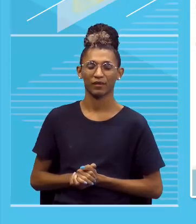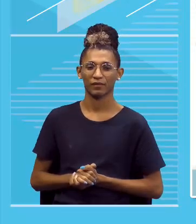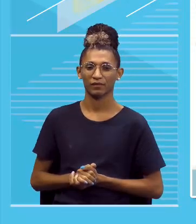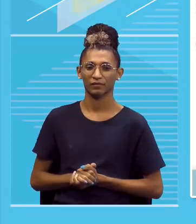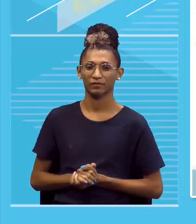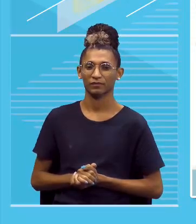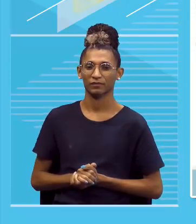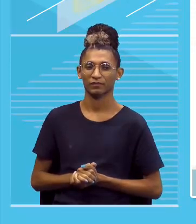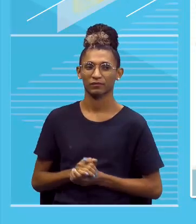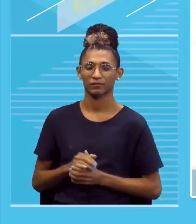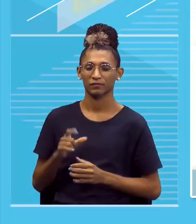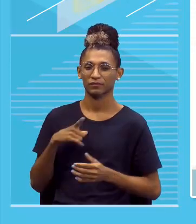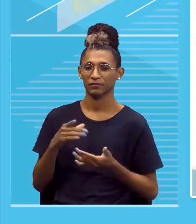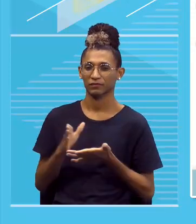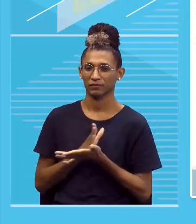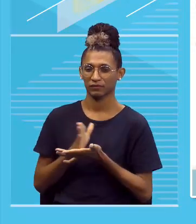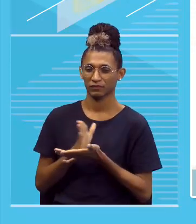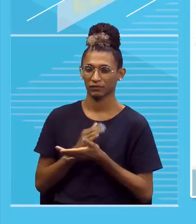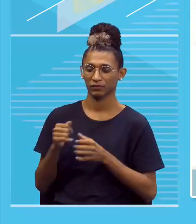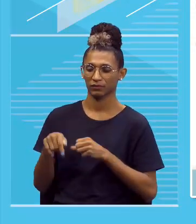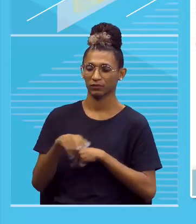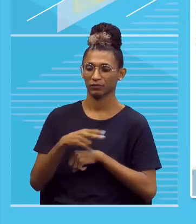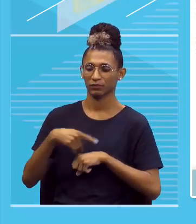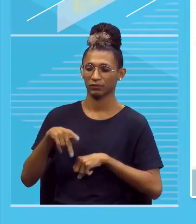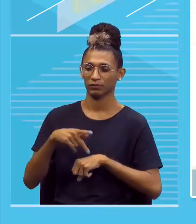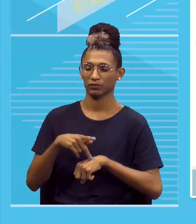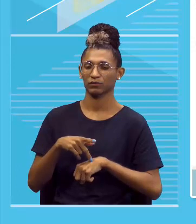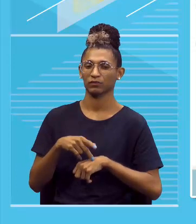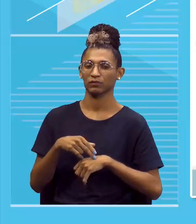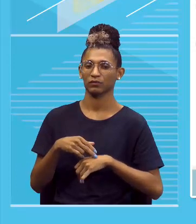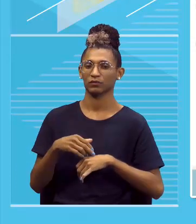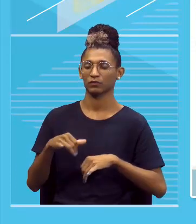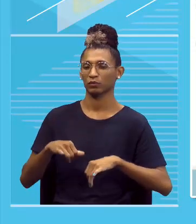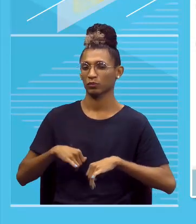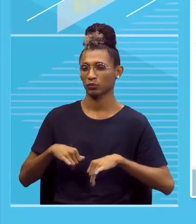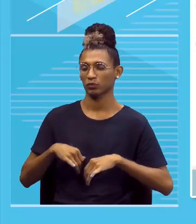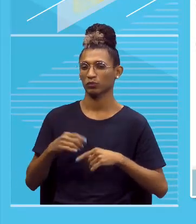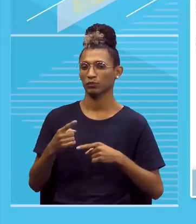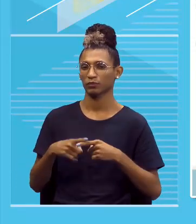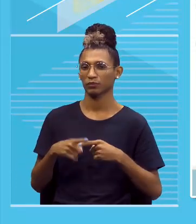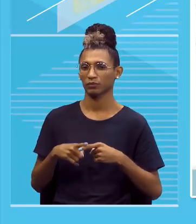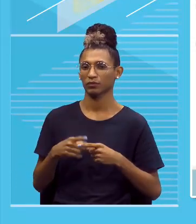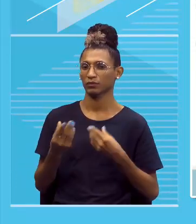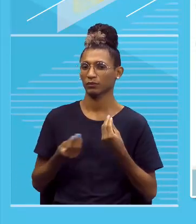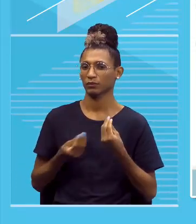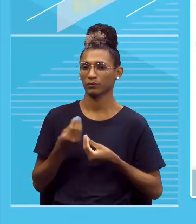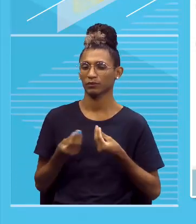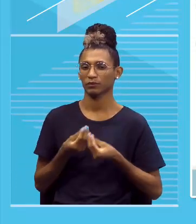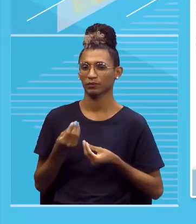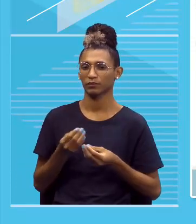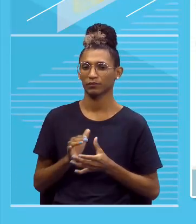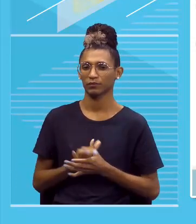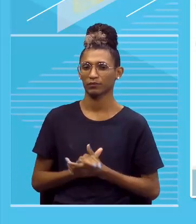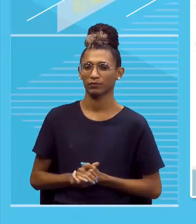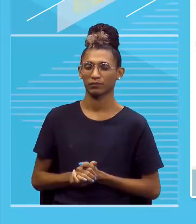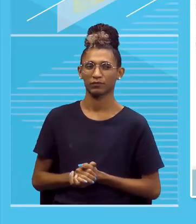de um país que recentemente vem sofrendo porque só vive de vender uma coisa que